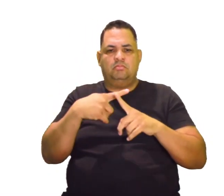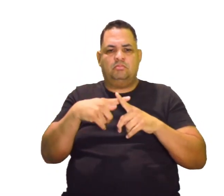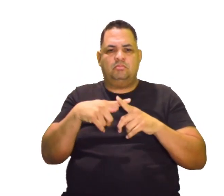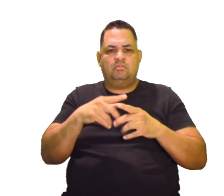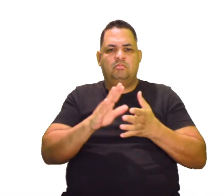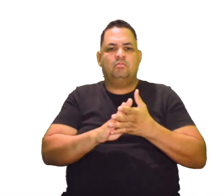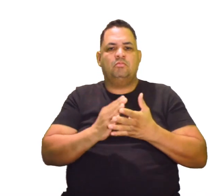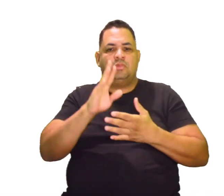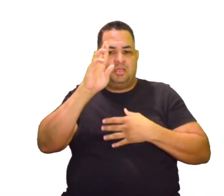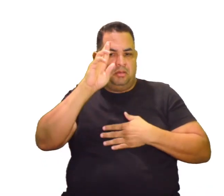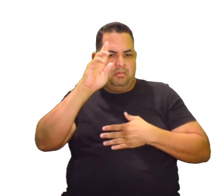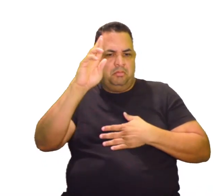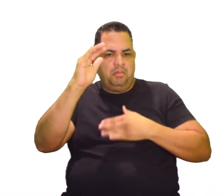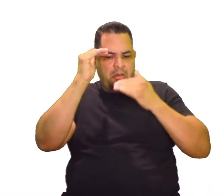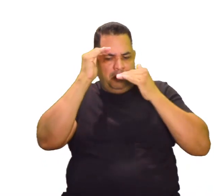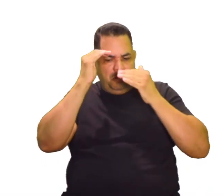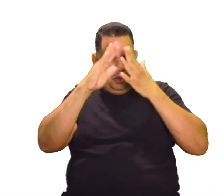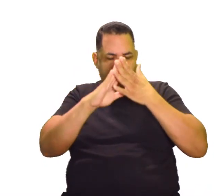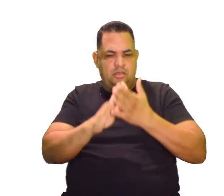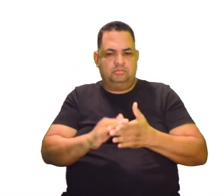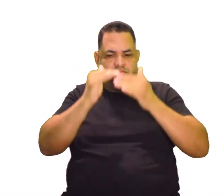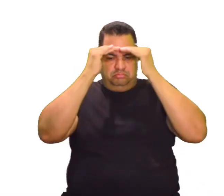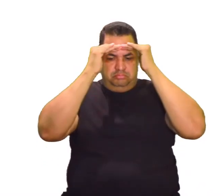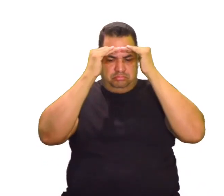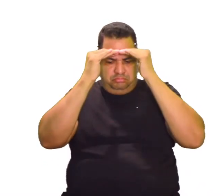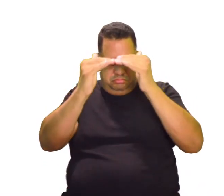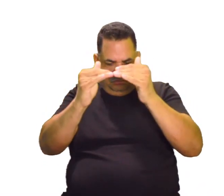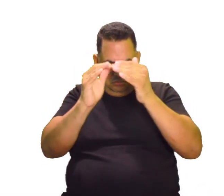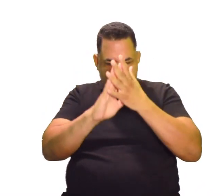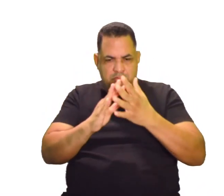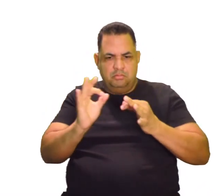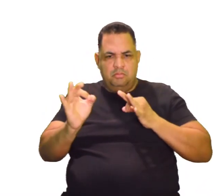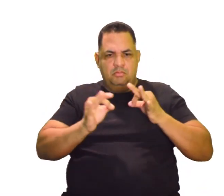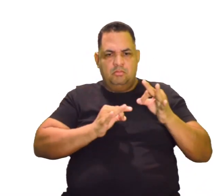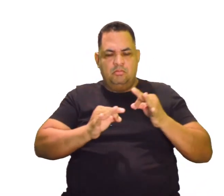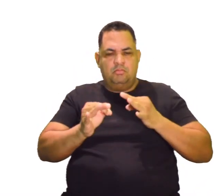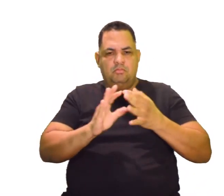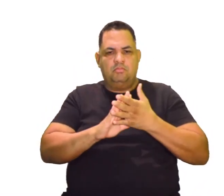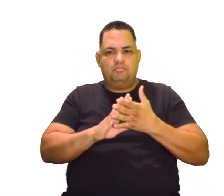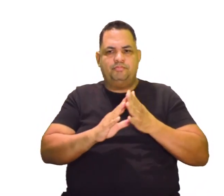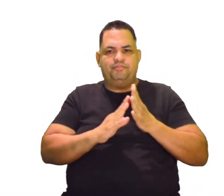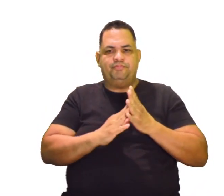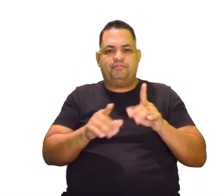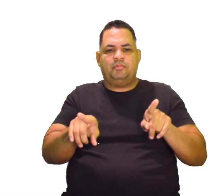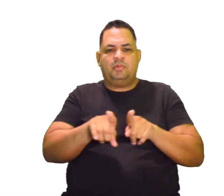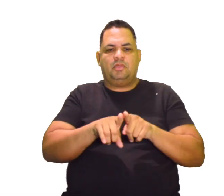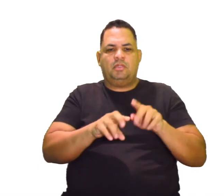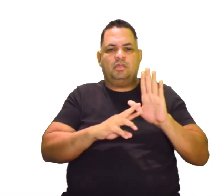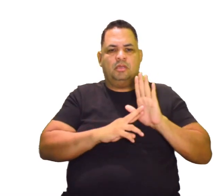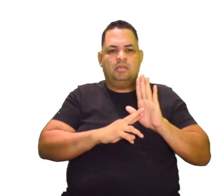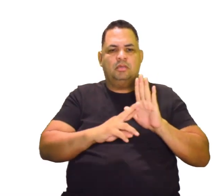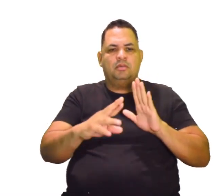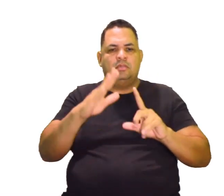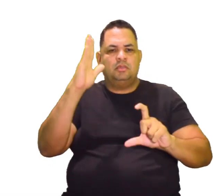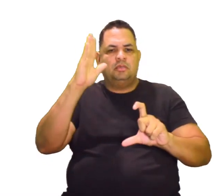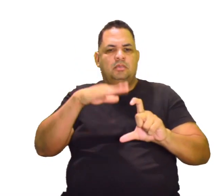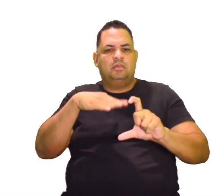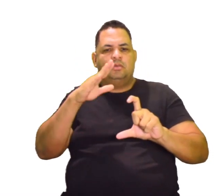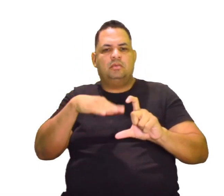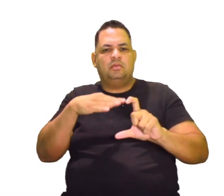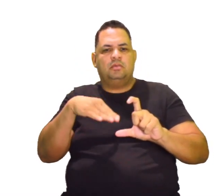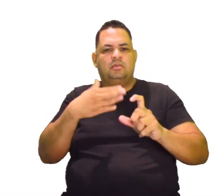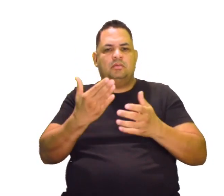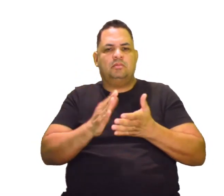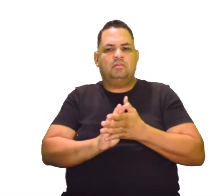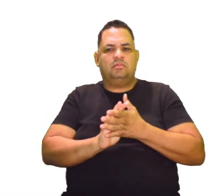seu governante, que era o faraó. Então, a arquitetura também era voltada para a representação de sua mitologia, da grandiosidade